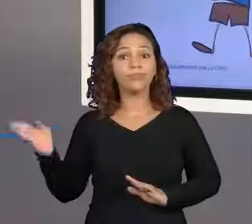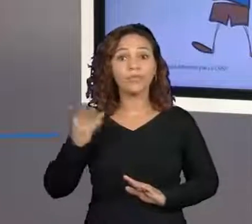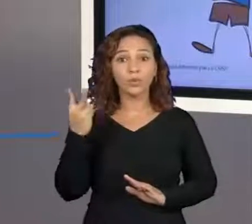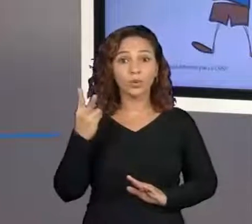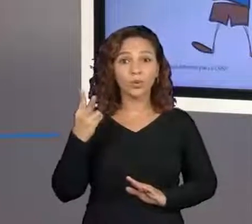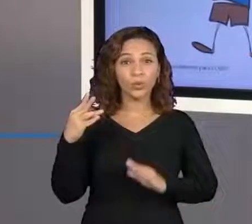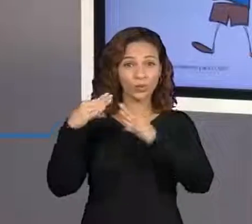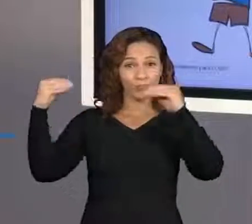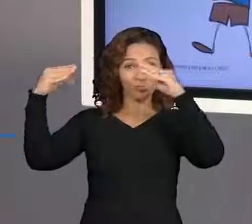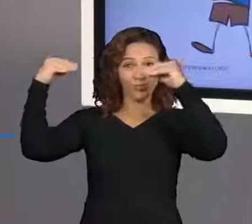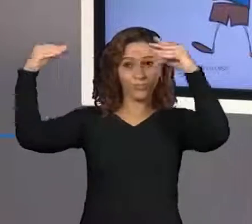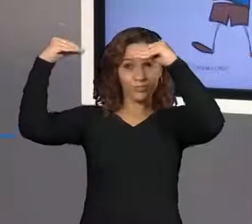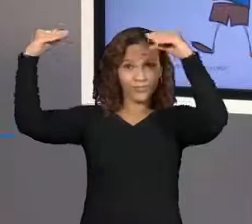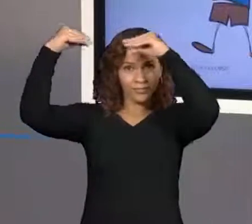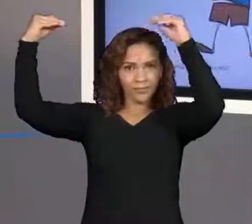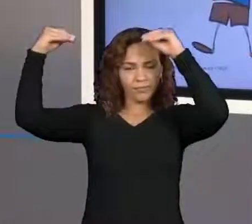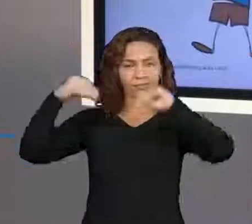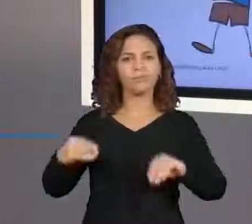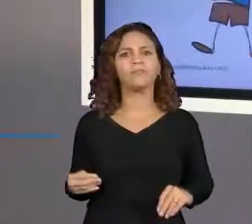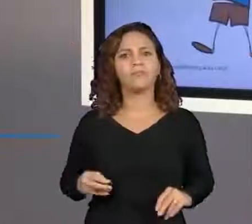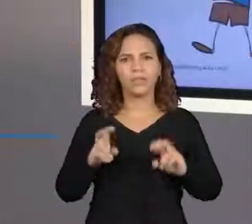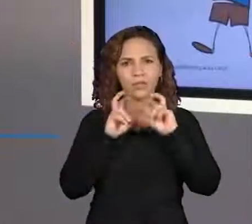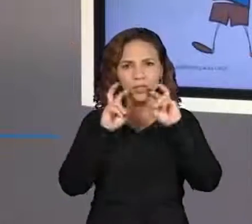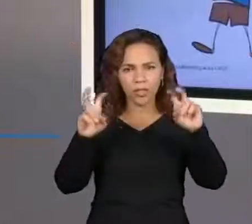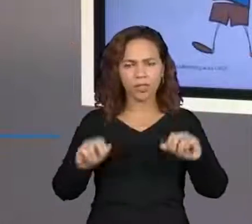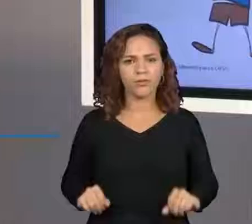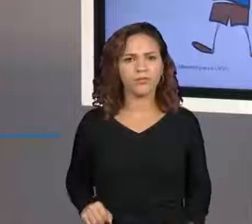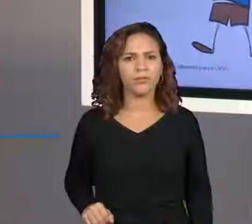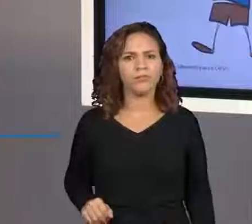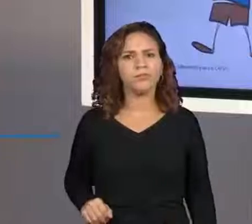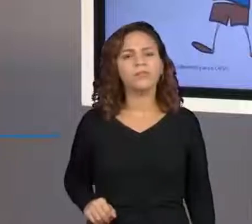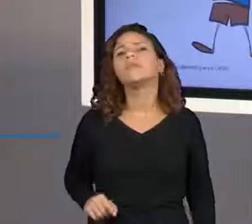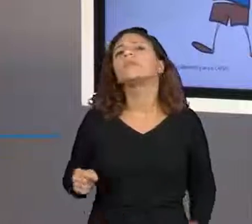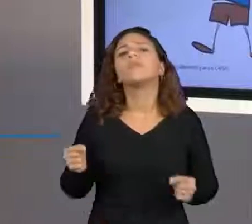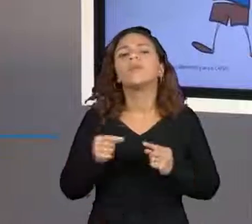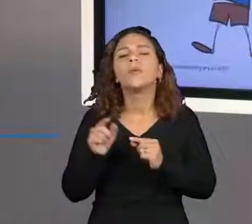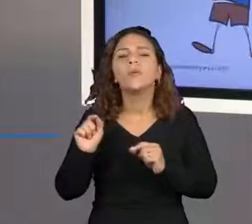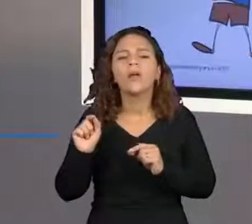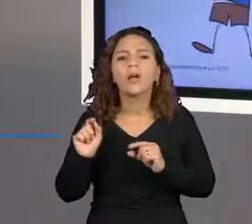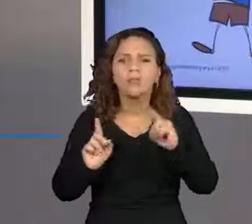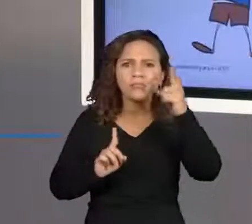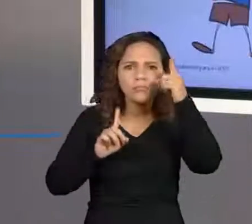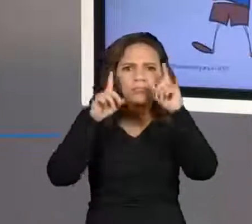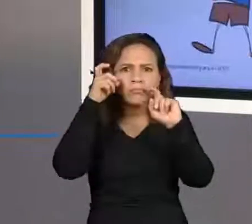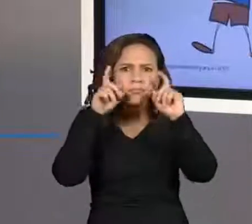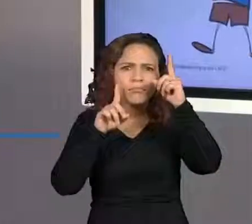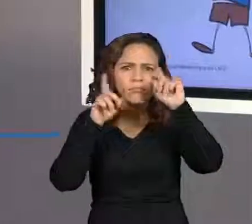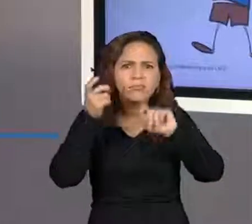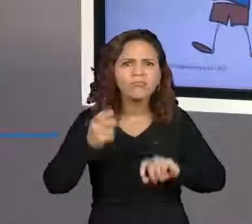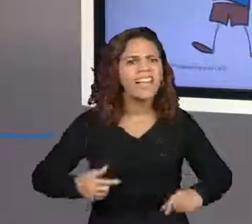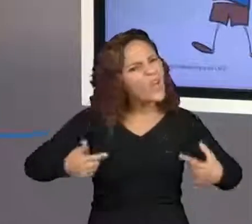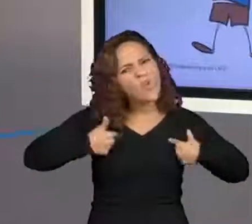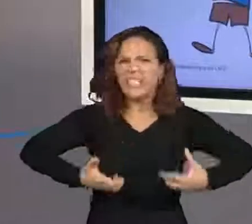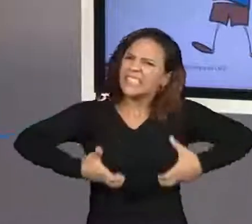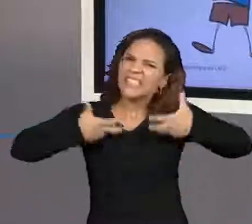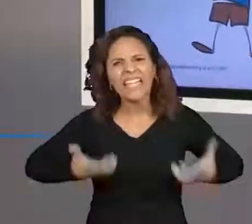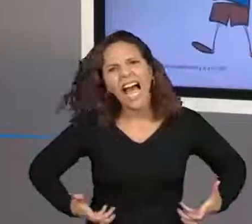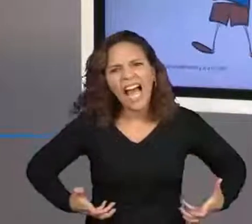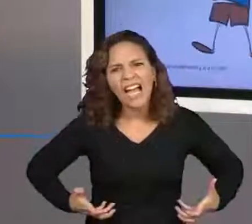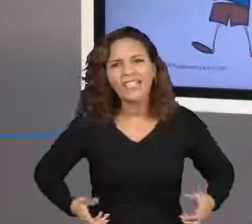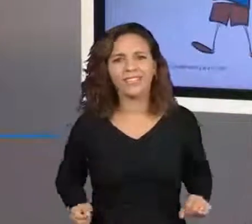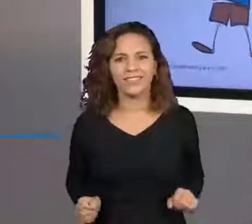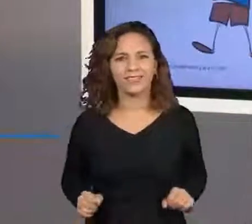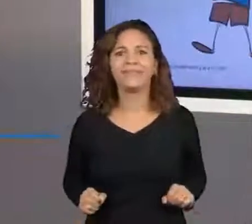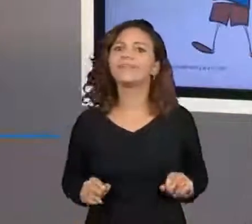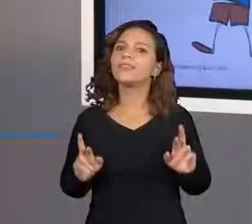coloco um balão de grito, eu já sei que a expressão seria diferente. O personagem diz, eu estou cansado, com